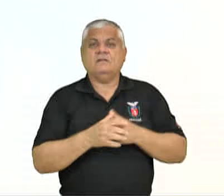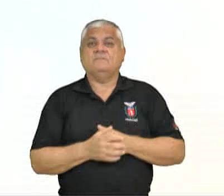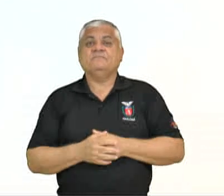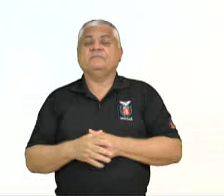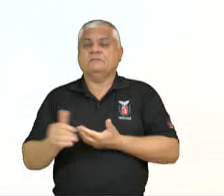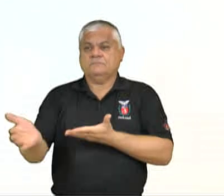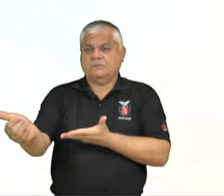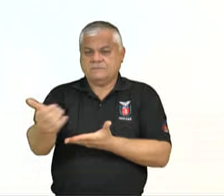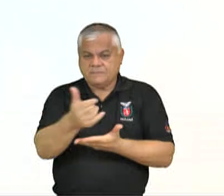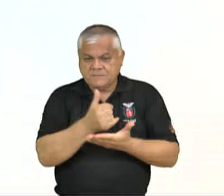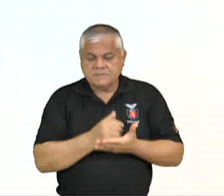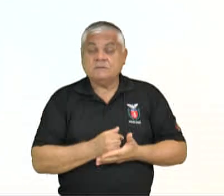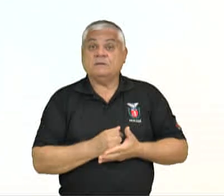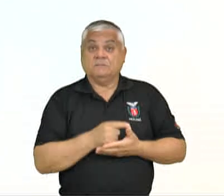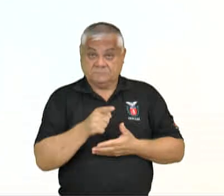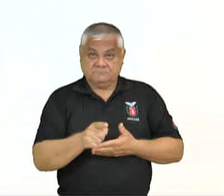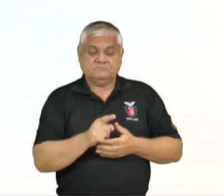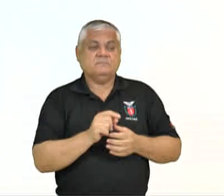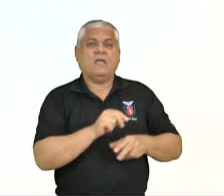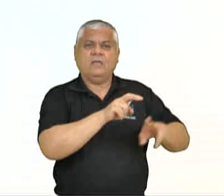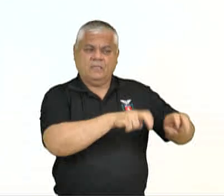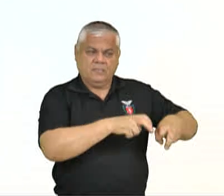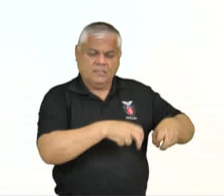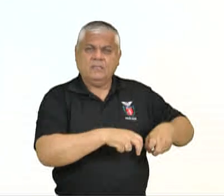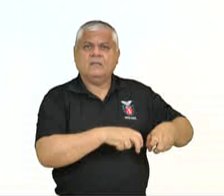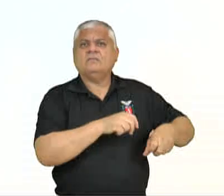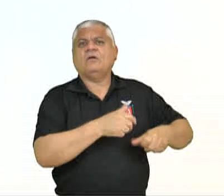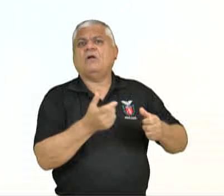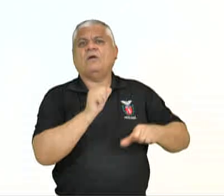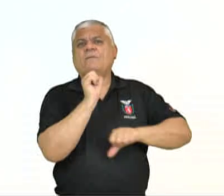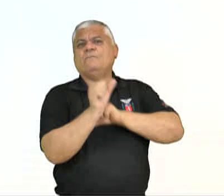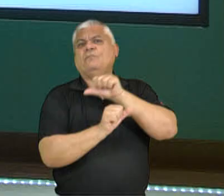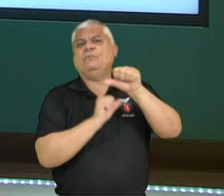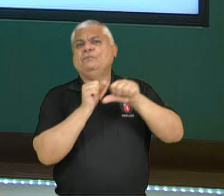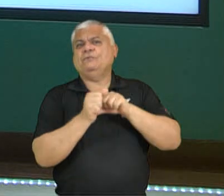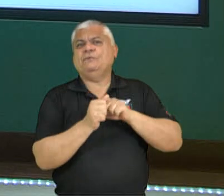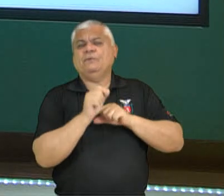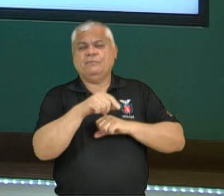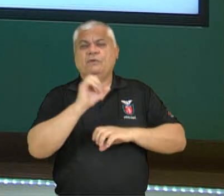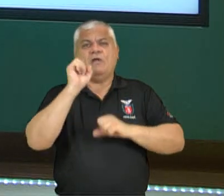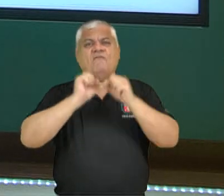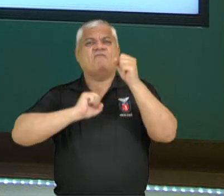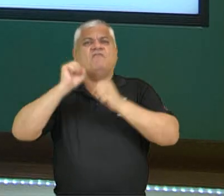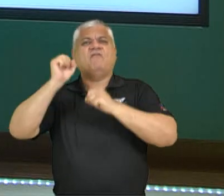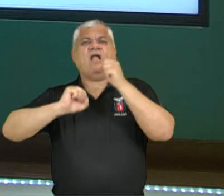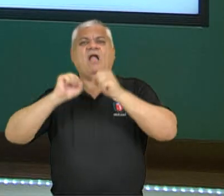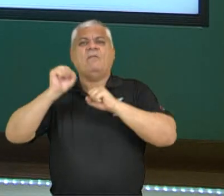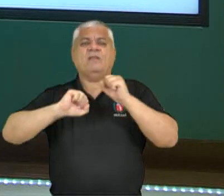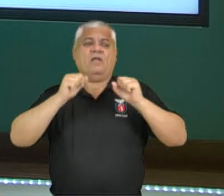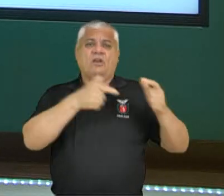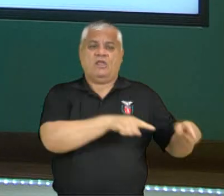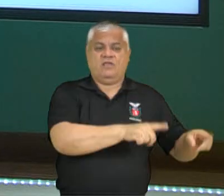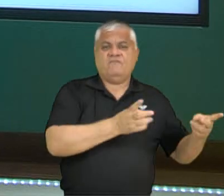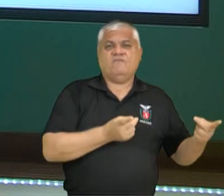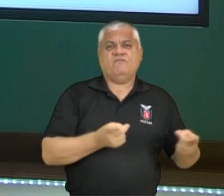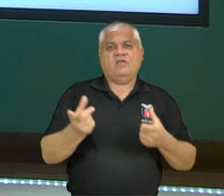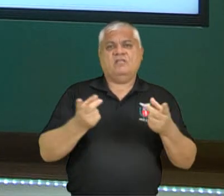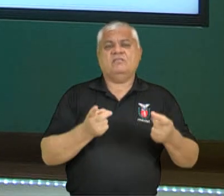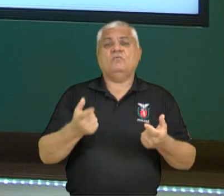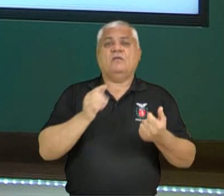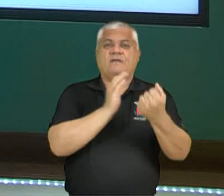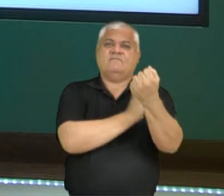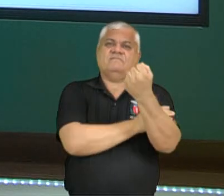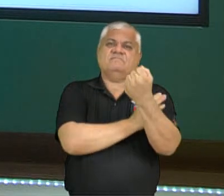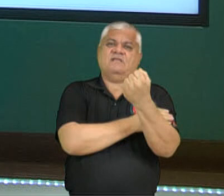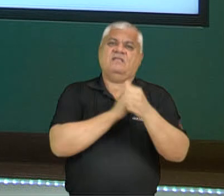a Revolução Industrial, esse trabalhador ele deixa de ser dono daquilo que ele produz. Ele vende a sua força de